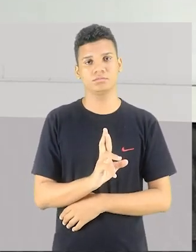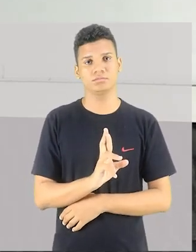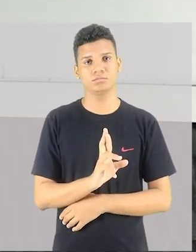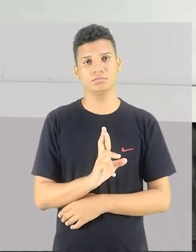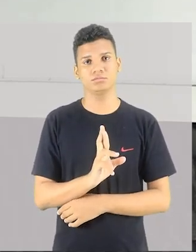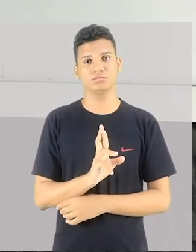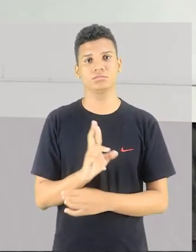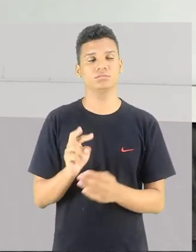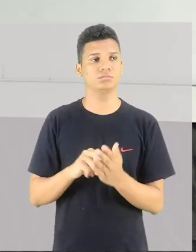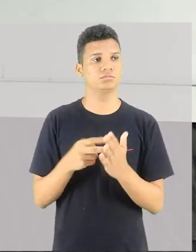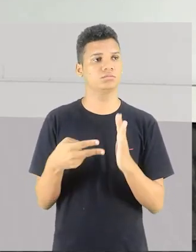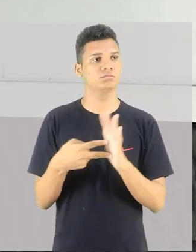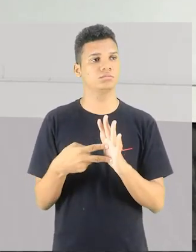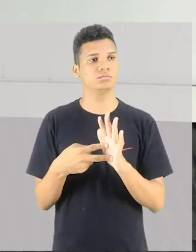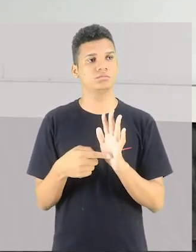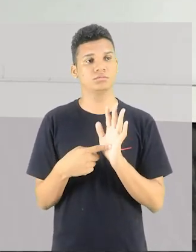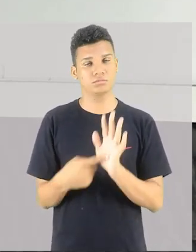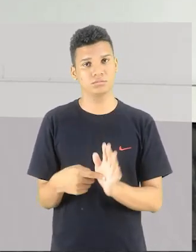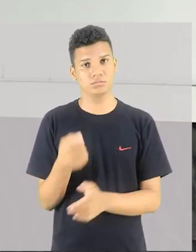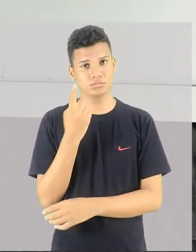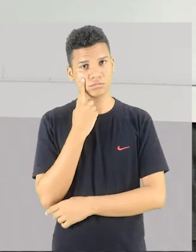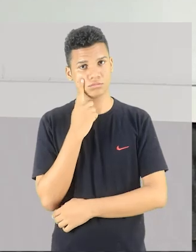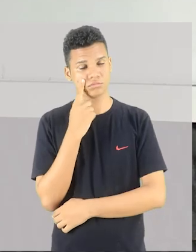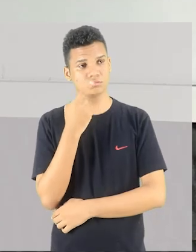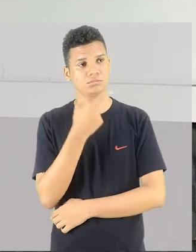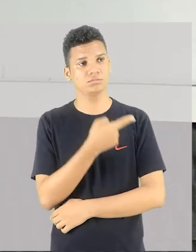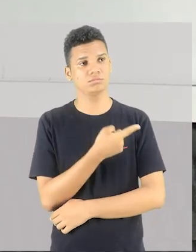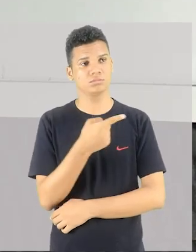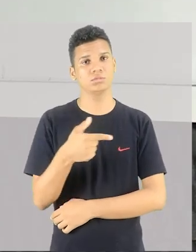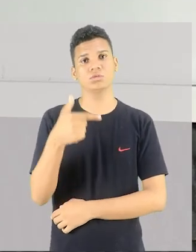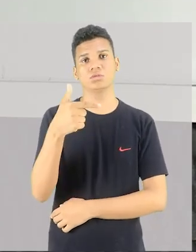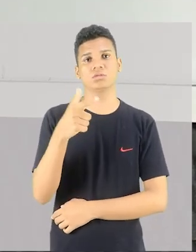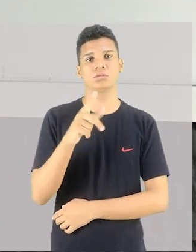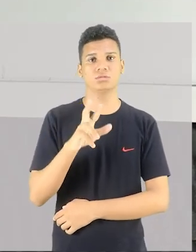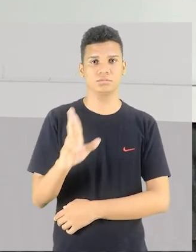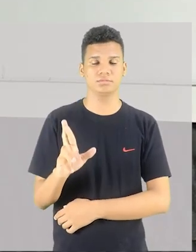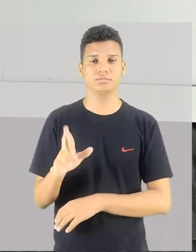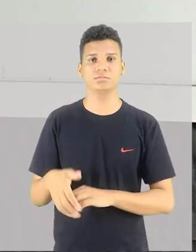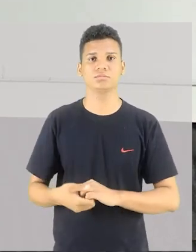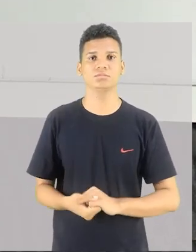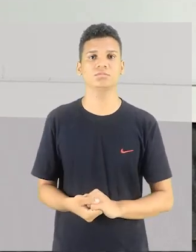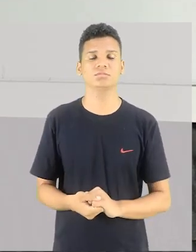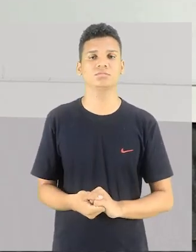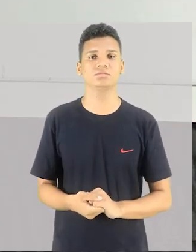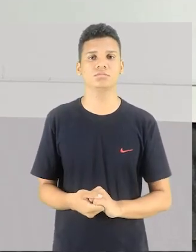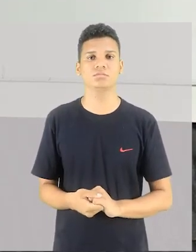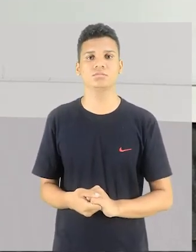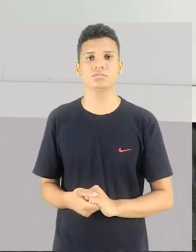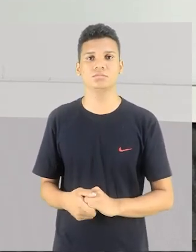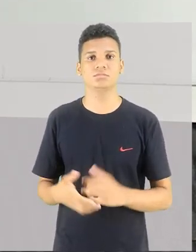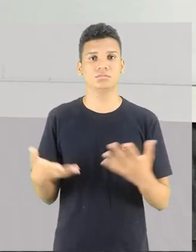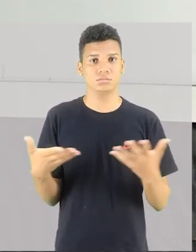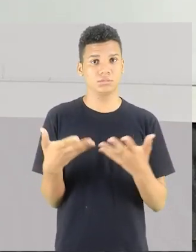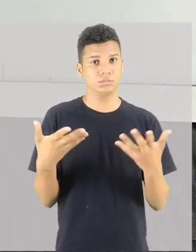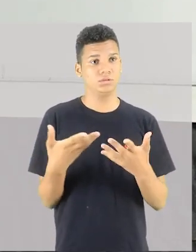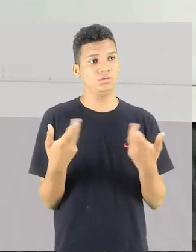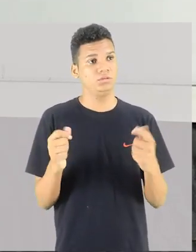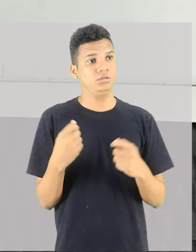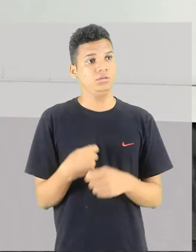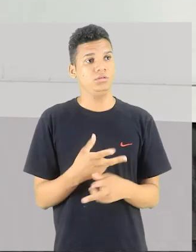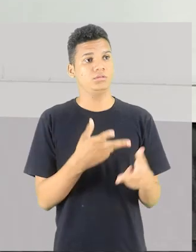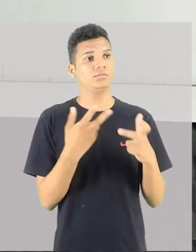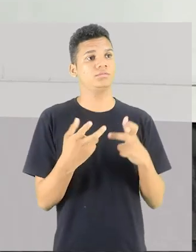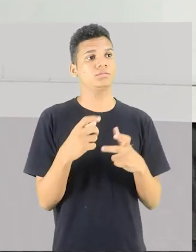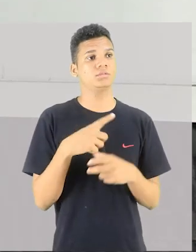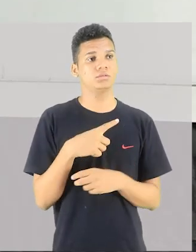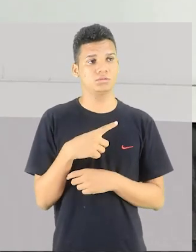igual a raiz quadrada de 2 rzinho a quadrado e aí turma é só correr pro braço né